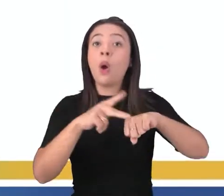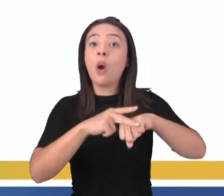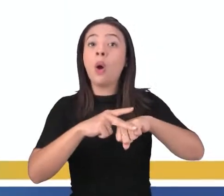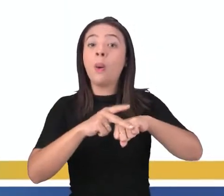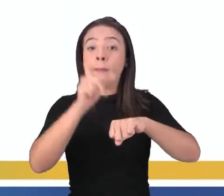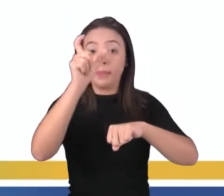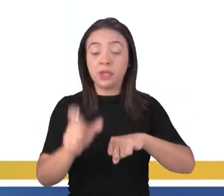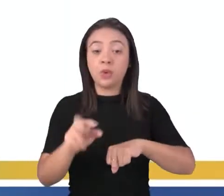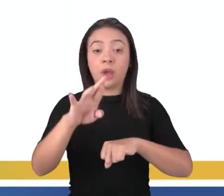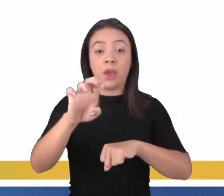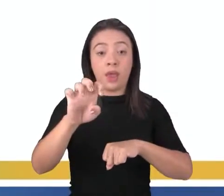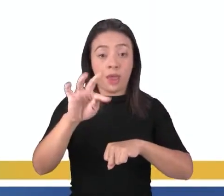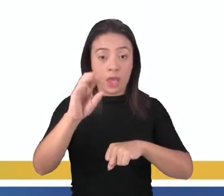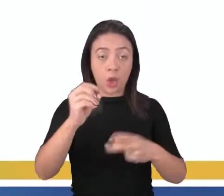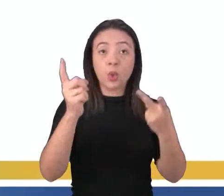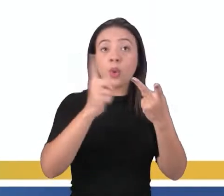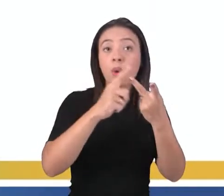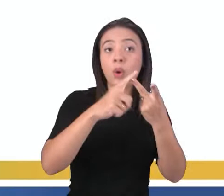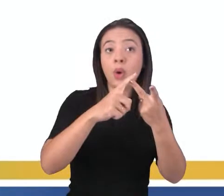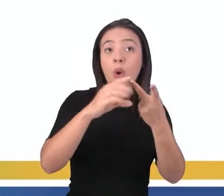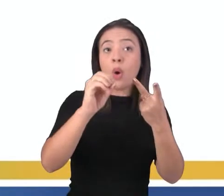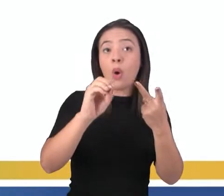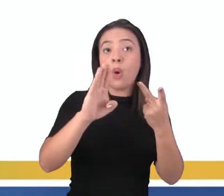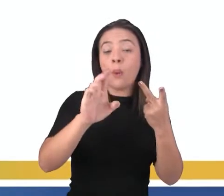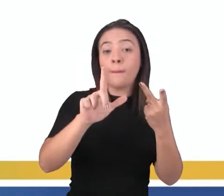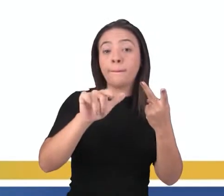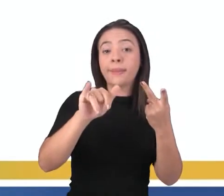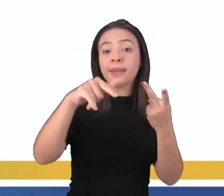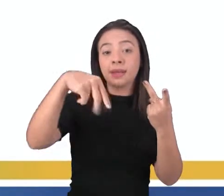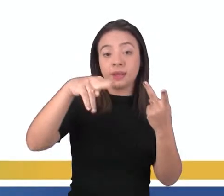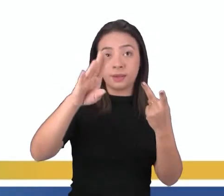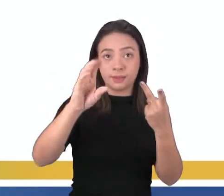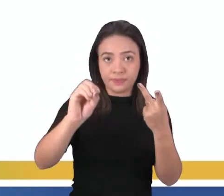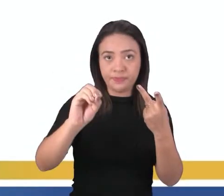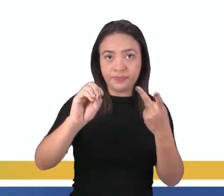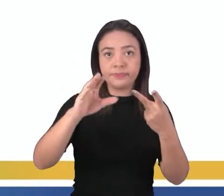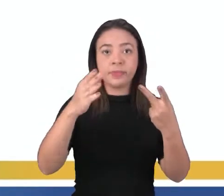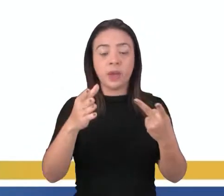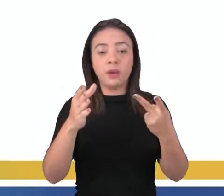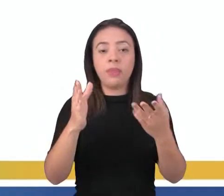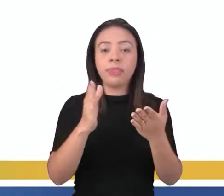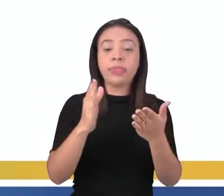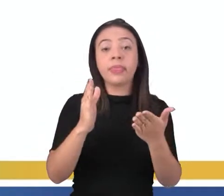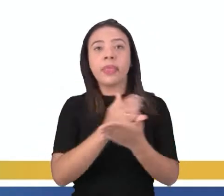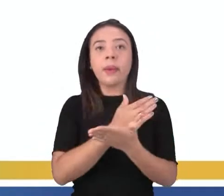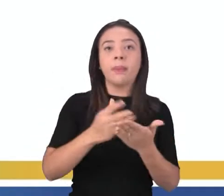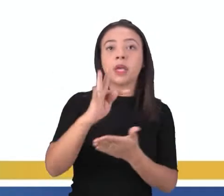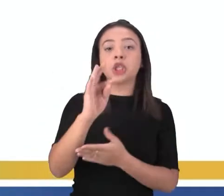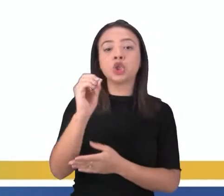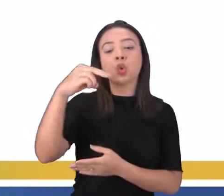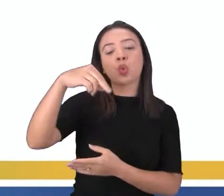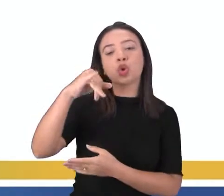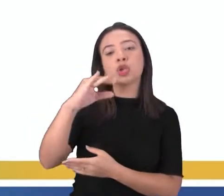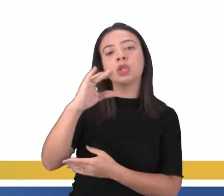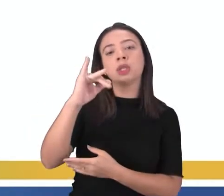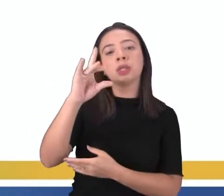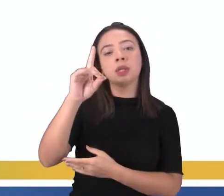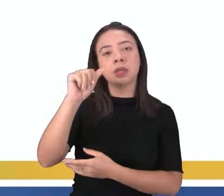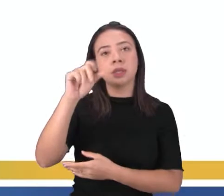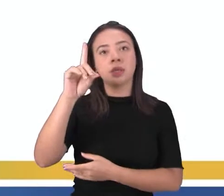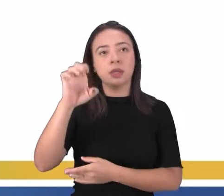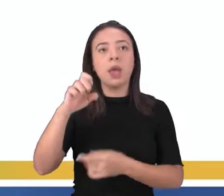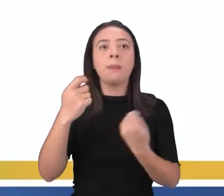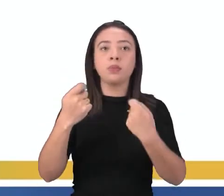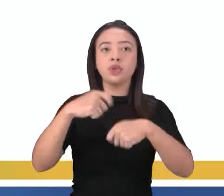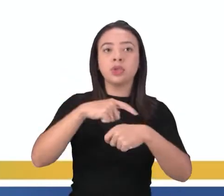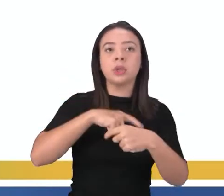pessoais de caso reto e pronomes pessoais de caso oblíquo. E de acordo com a tonicidade, eles são classificados em pronome